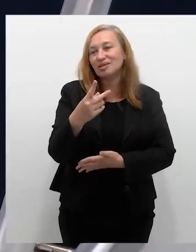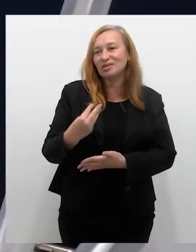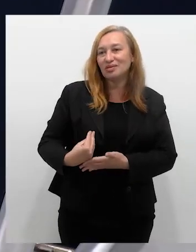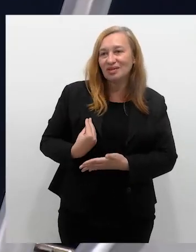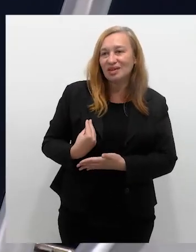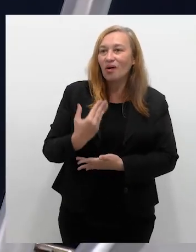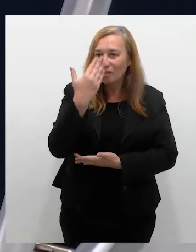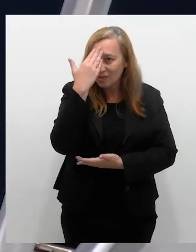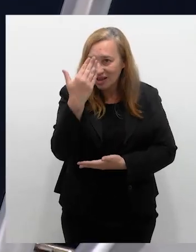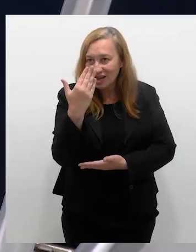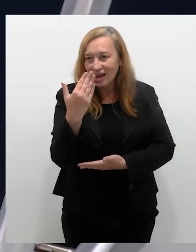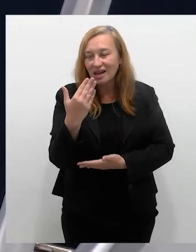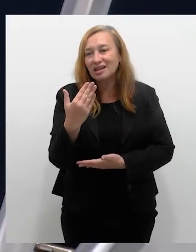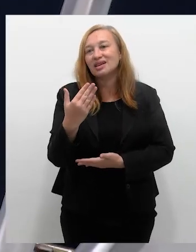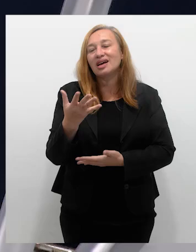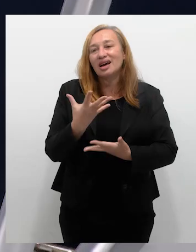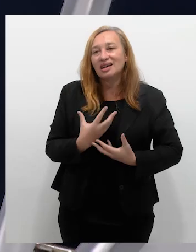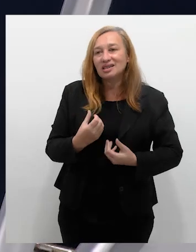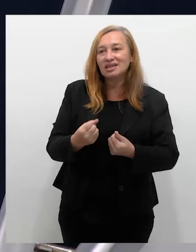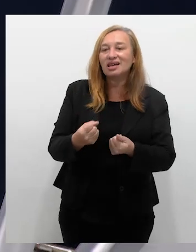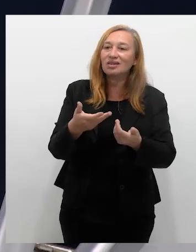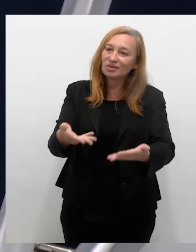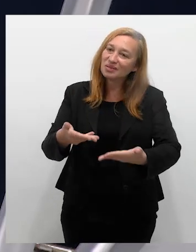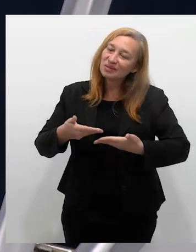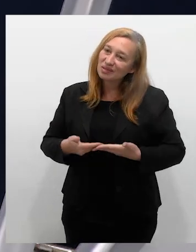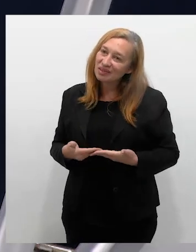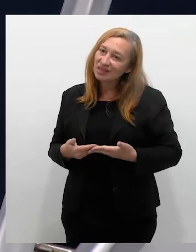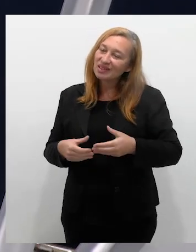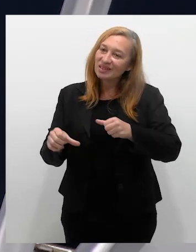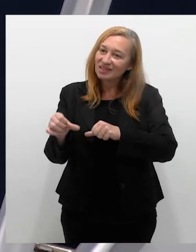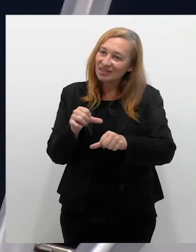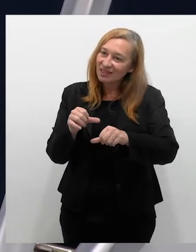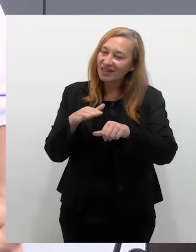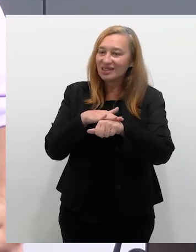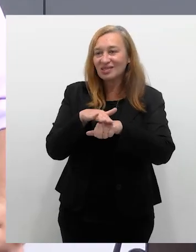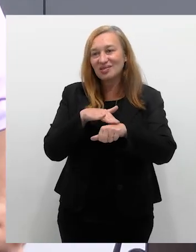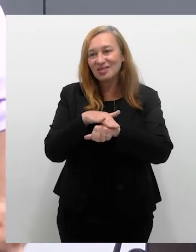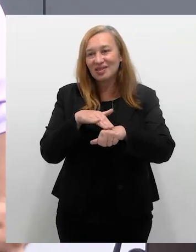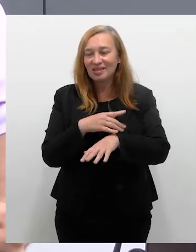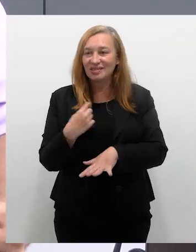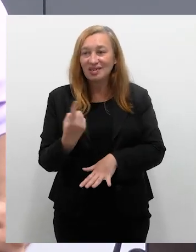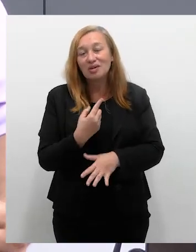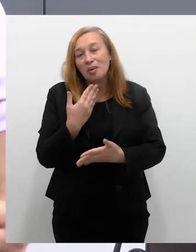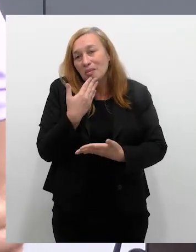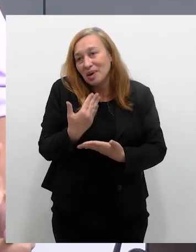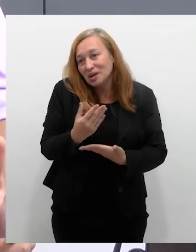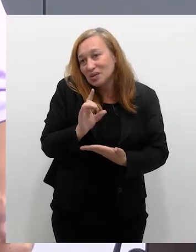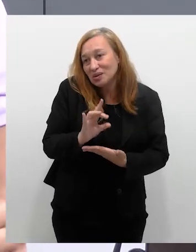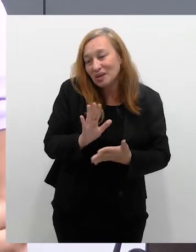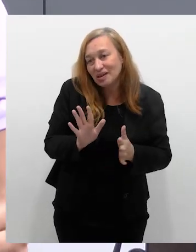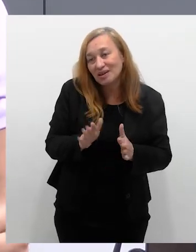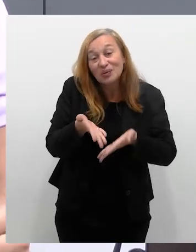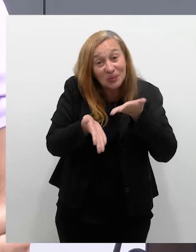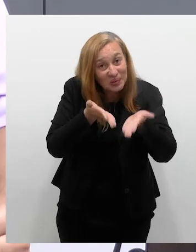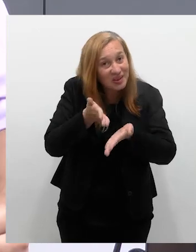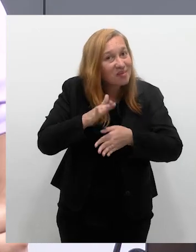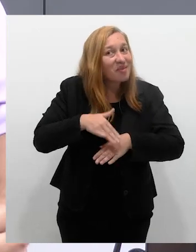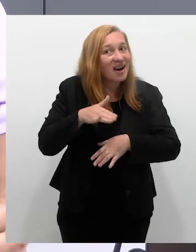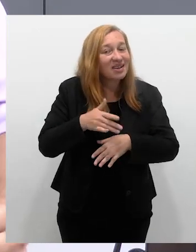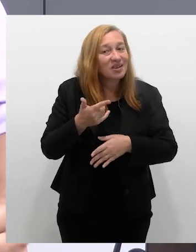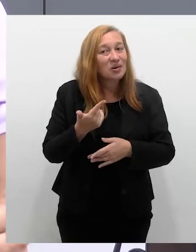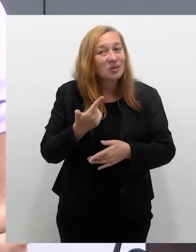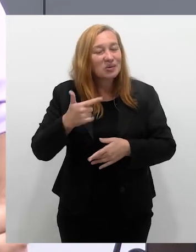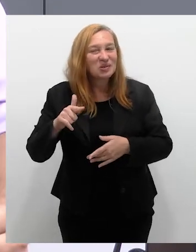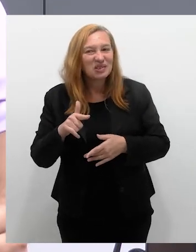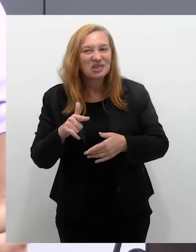você existir, muito obrigado por você aceitar o nosso convite e por trocar essa ideia com a gente. Eu só te peço, se cuida.